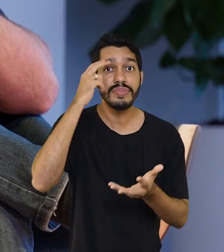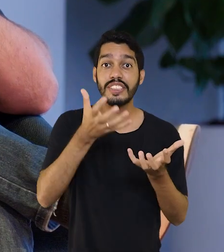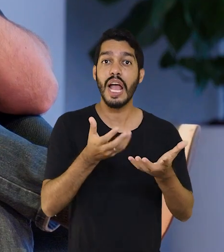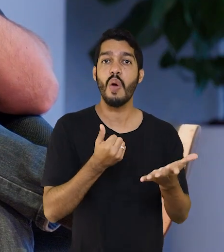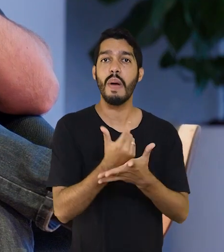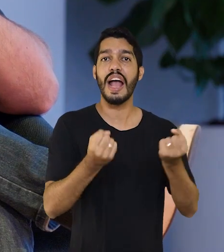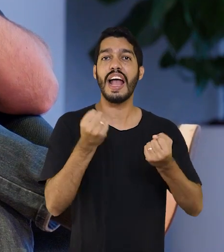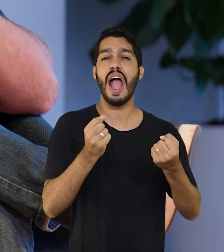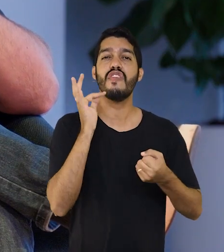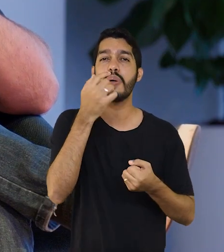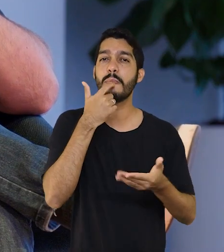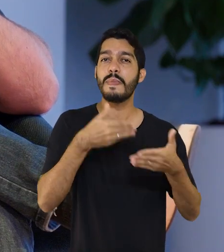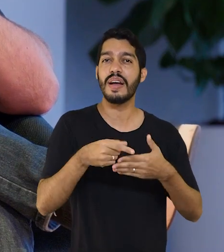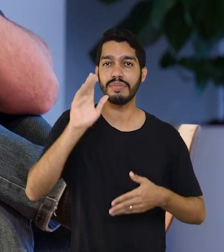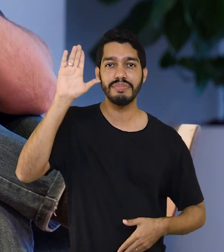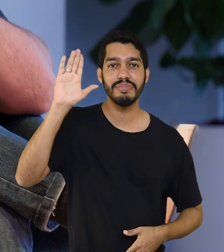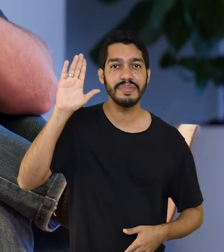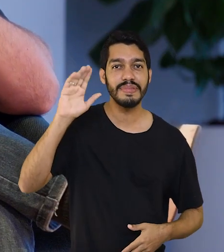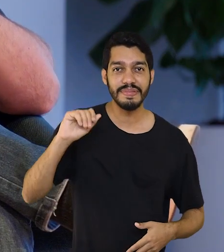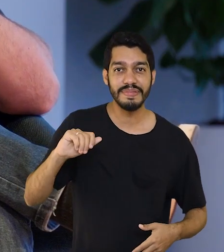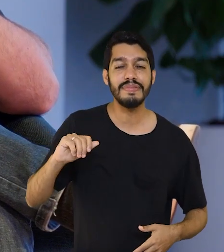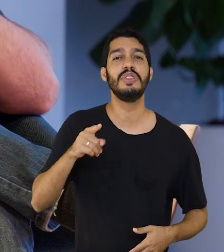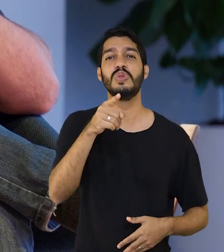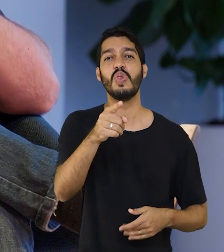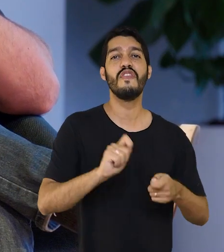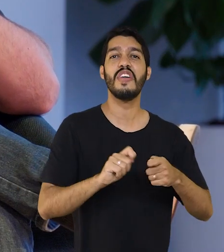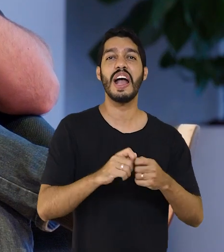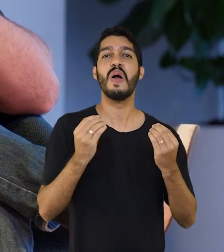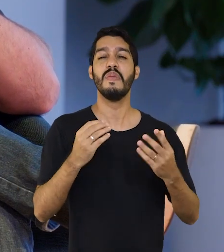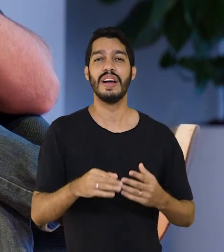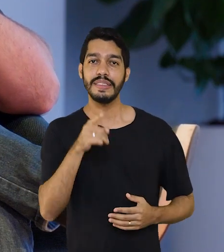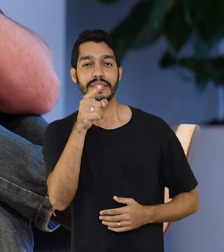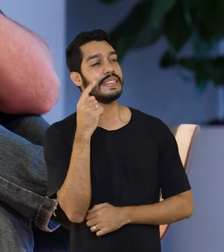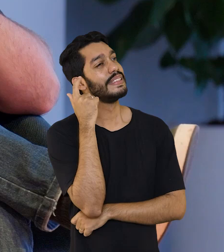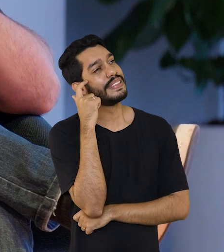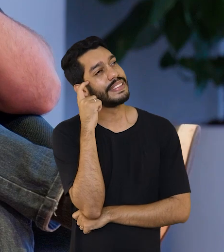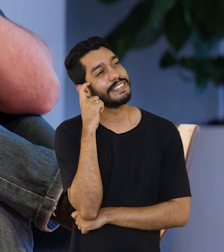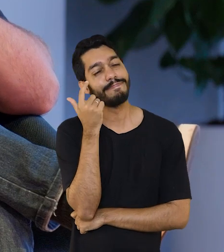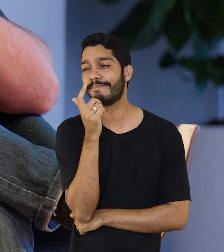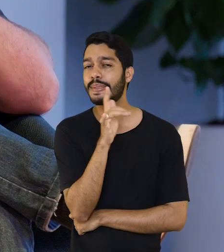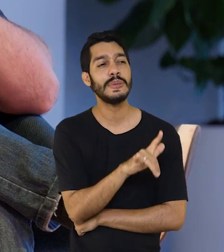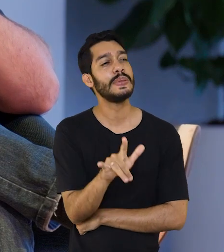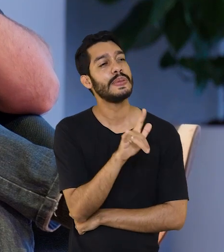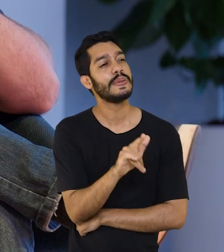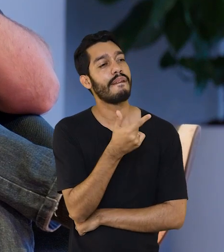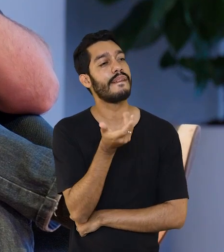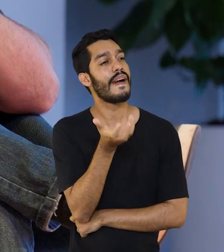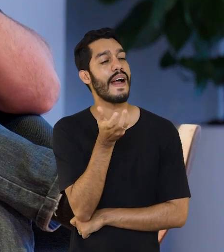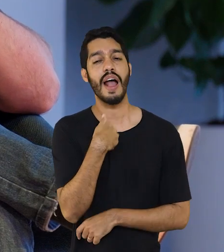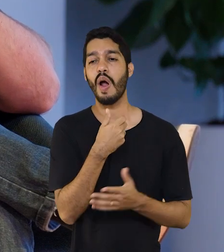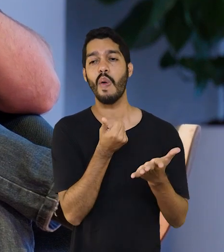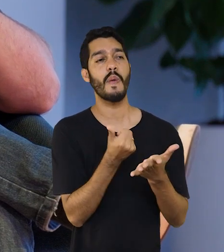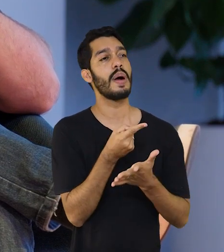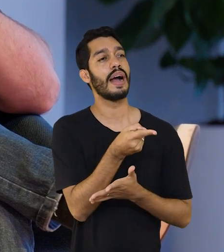aqui comprou um carro ou sonha em comprar um carro no futuro próximo, levanta a mão. É isso. E aí o que você faz quando você